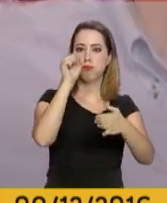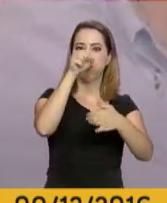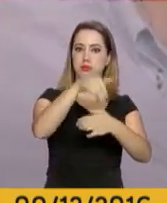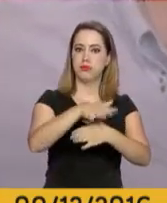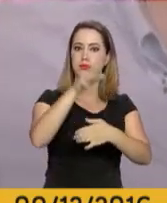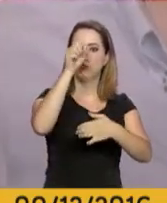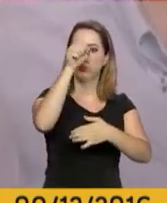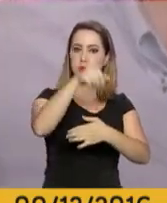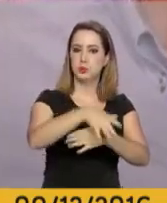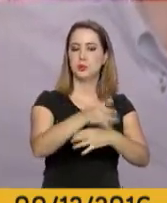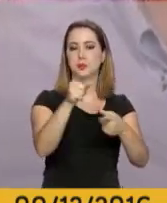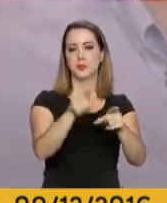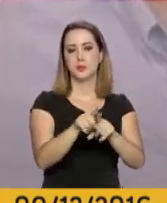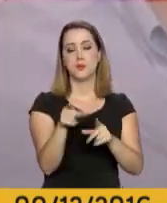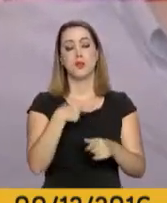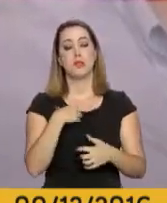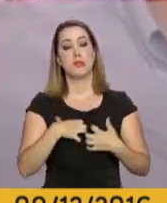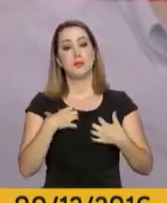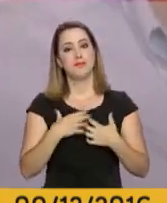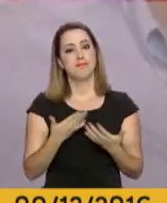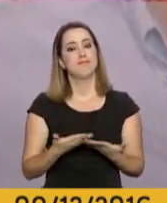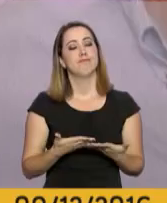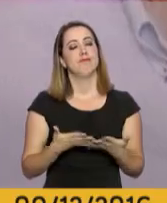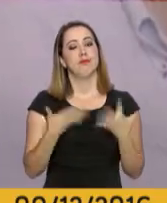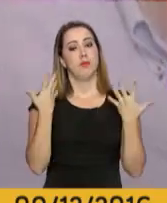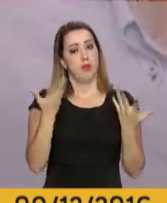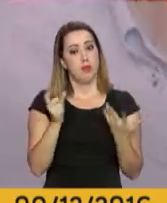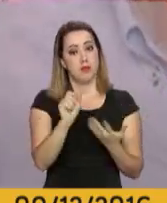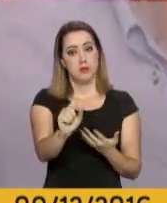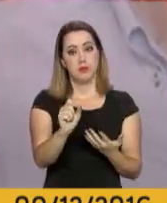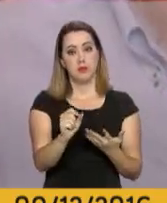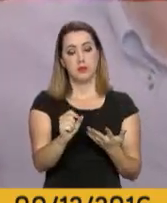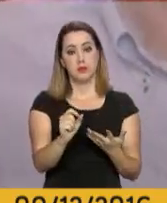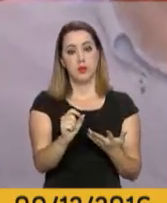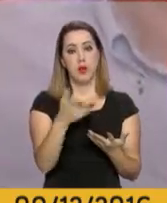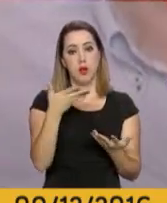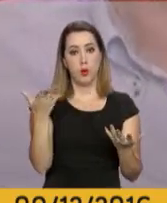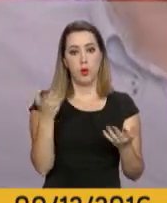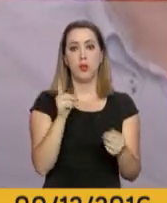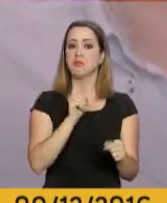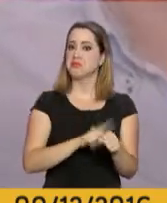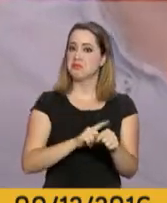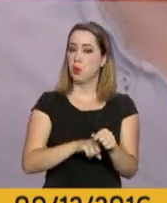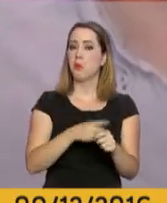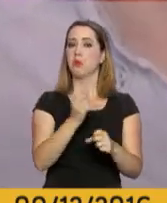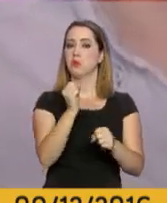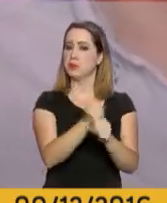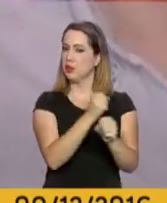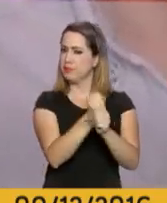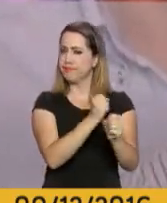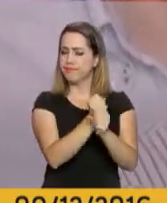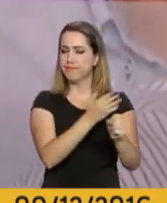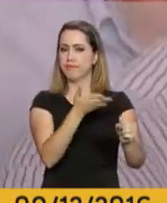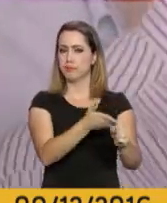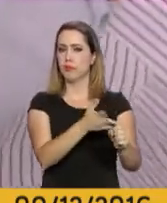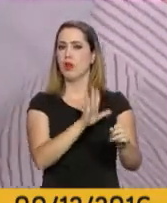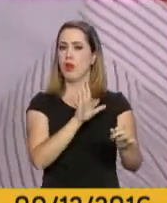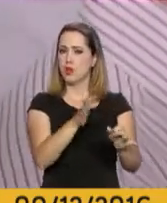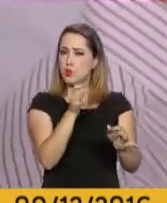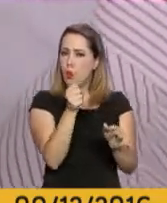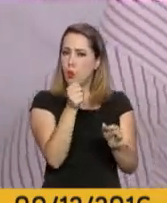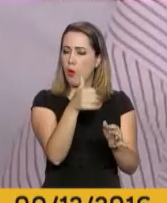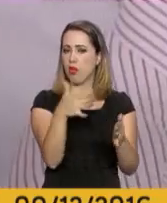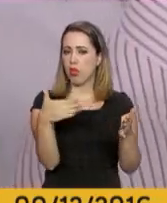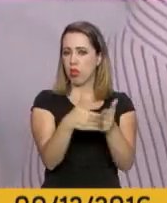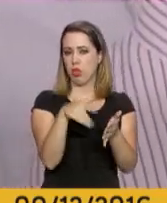estou realmente entusiasmado com a o ritmo das obras em brevíssimo tempo Acho que até o